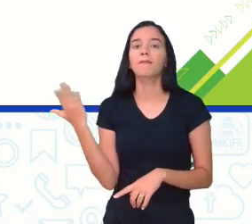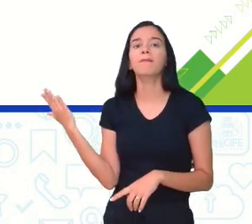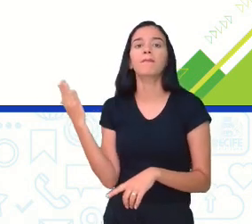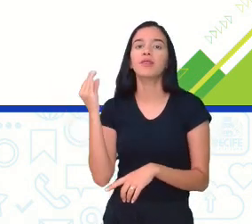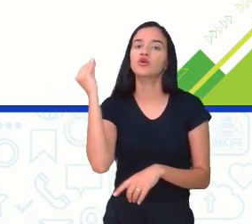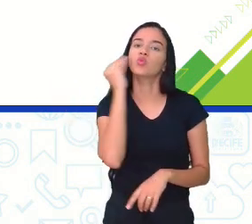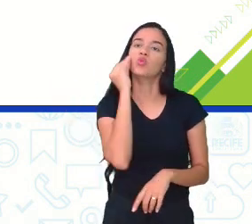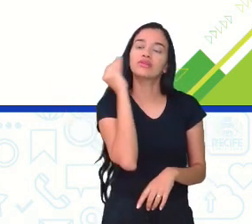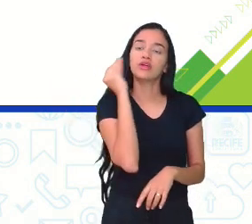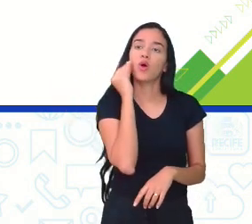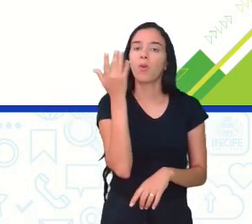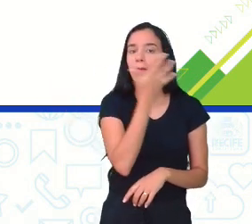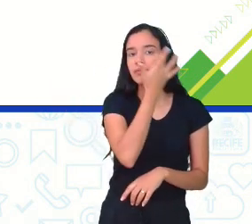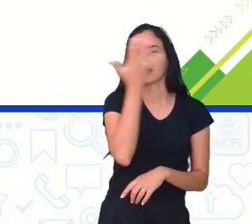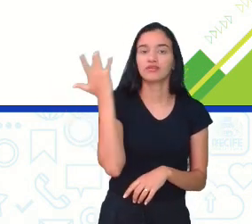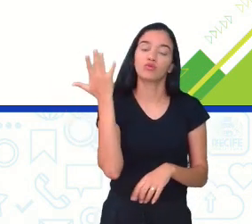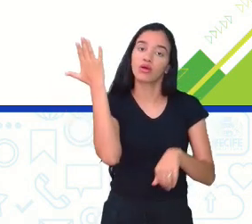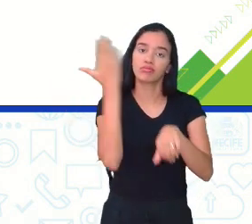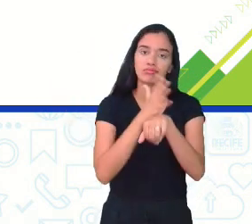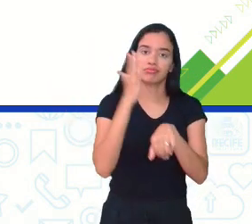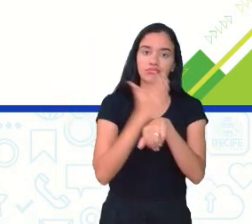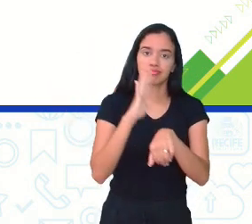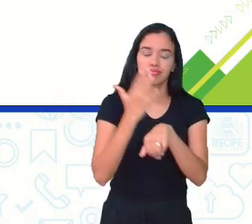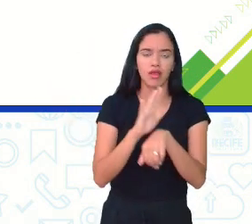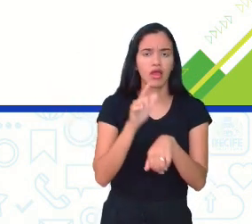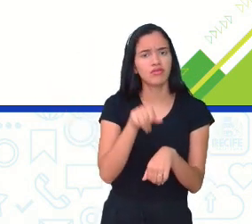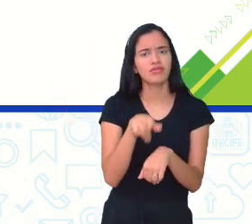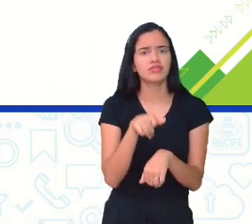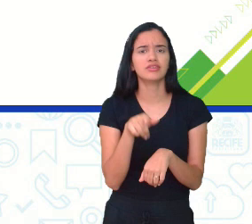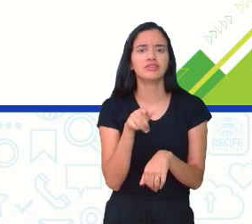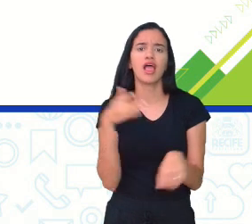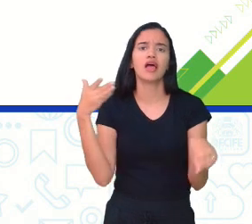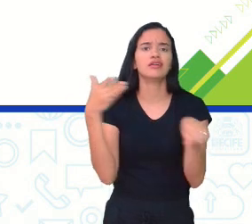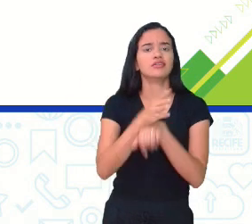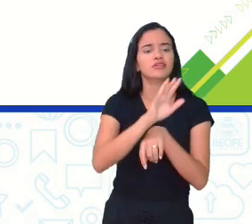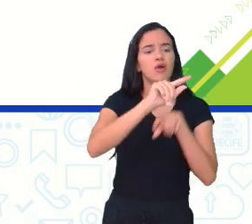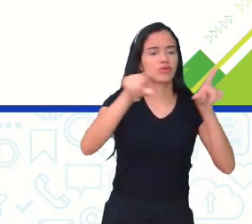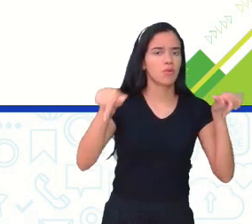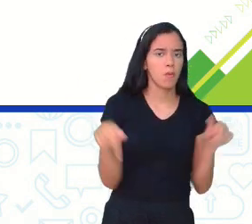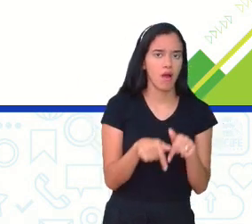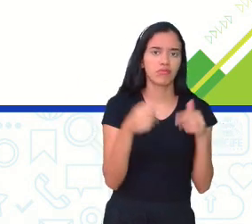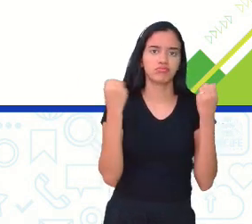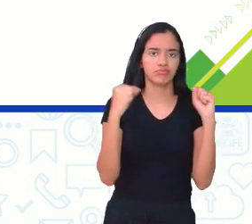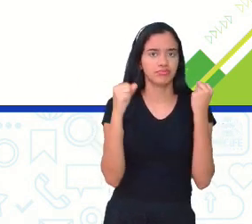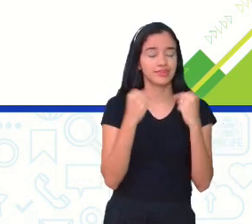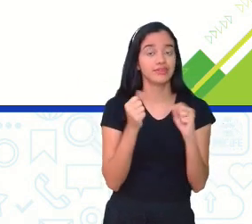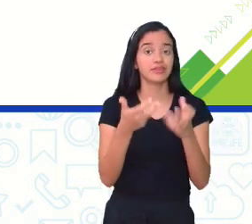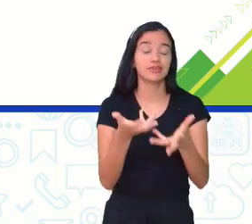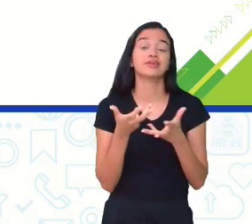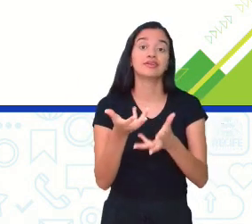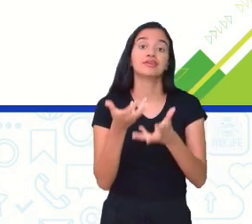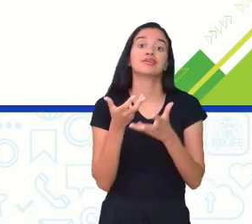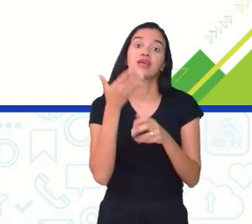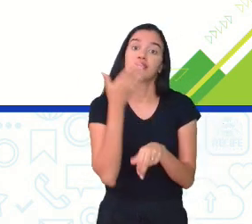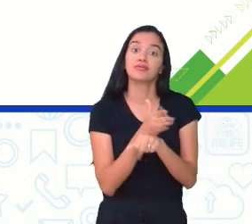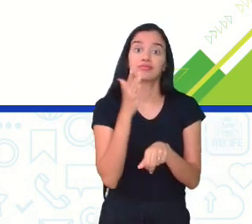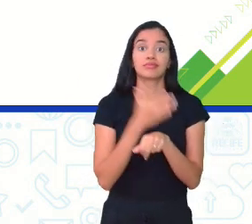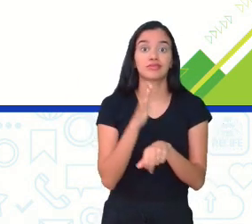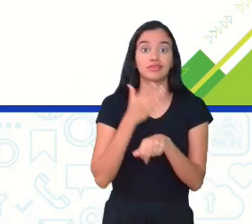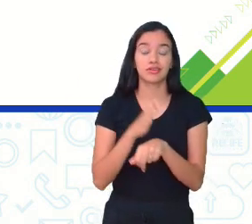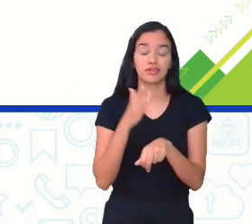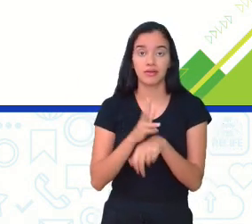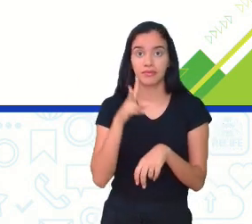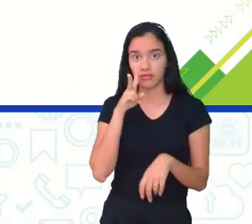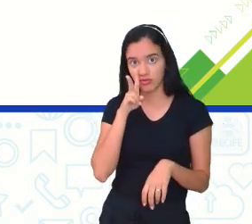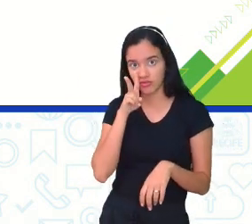com pessoas que já treinam. Então, um dia, quando você entrar aí numa academia, né, e quiser fazer um treinamento de força, que é o que